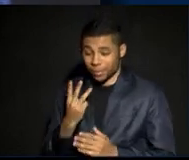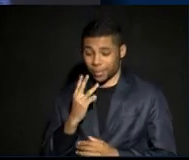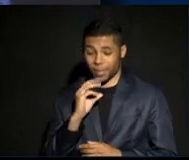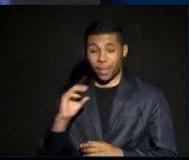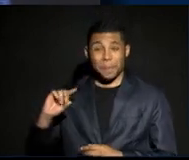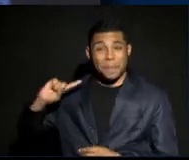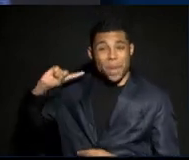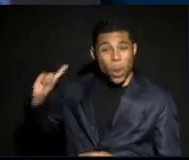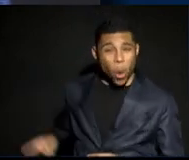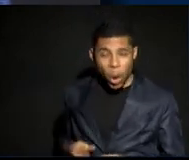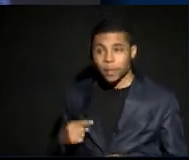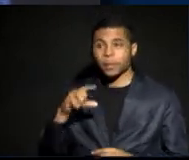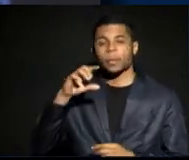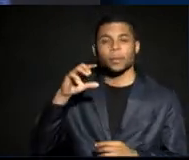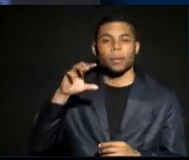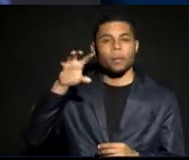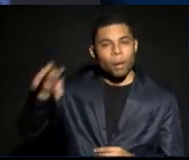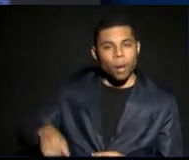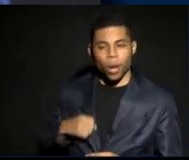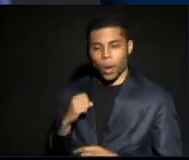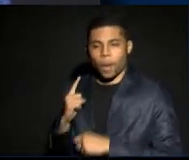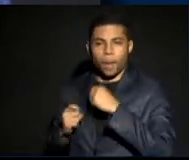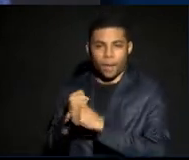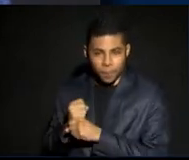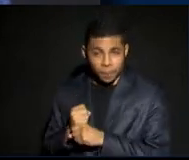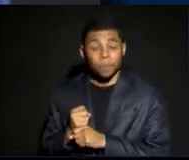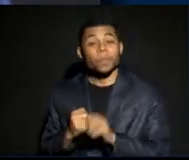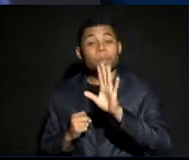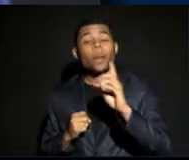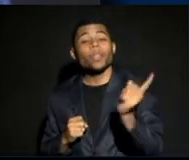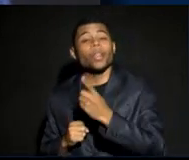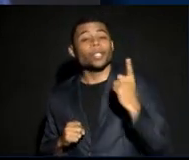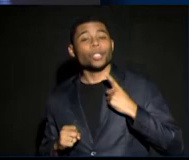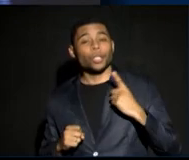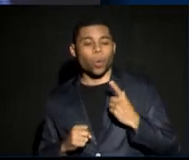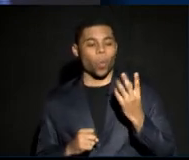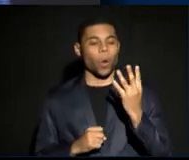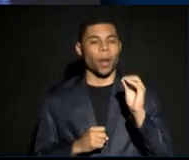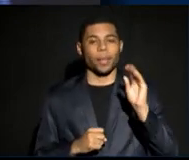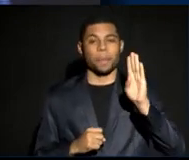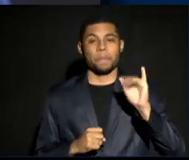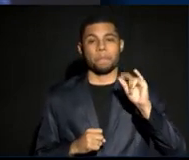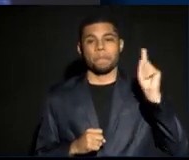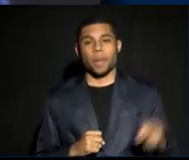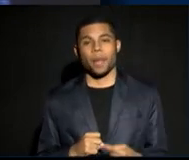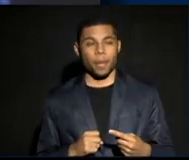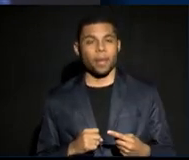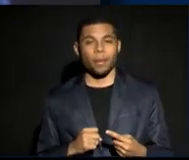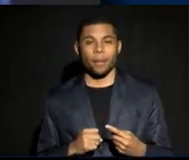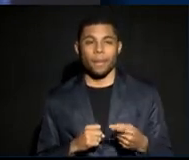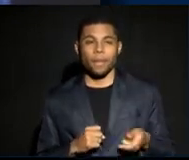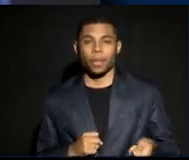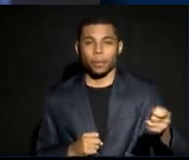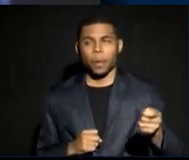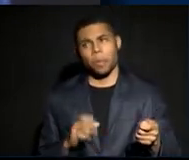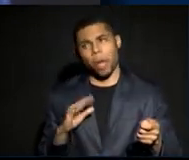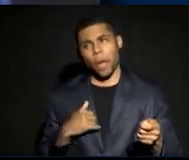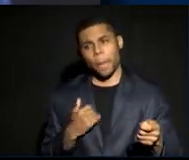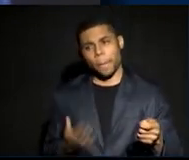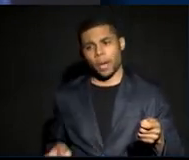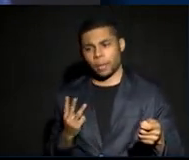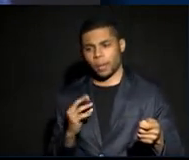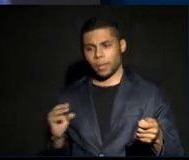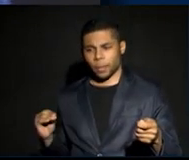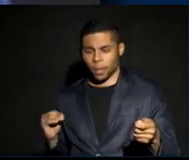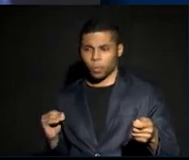300 milhões de arrecadação Ana no entanto a gente estimular 40 vida investimento Opa então a top essa troca eu vou perder a